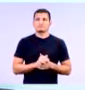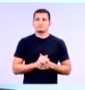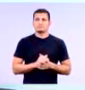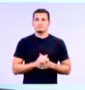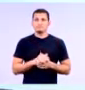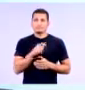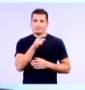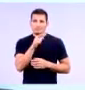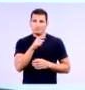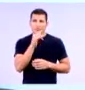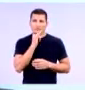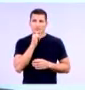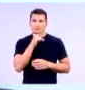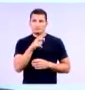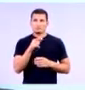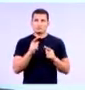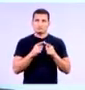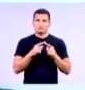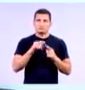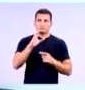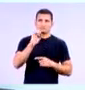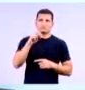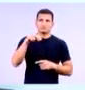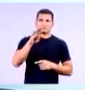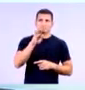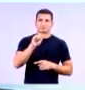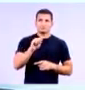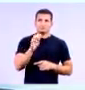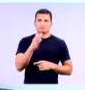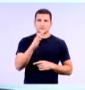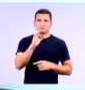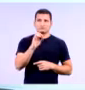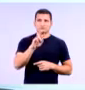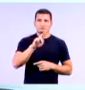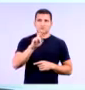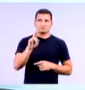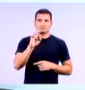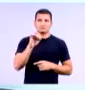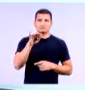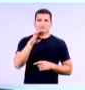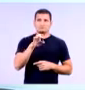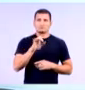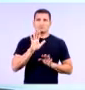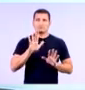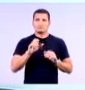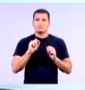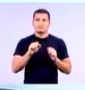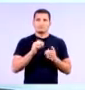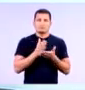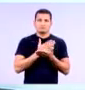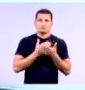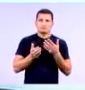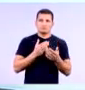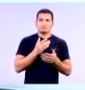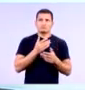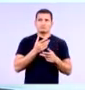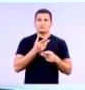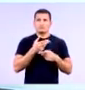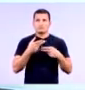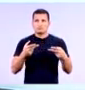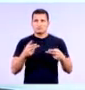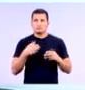eu estou direcionando para uma conta corrente, mas a gente pode estender isso para qualquer objeto. Eu só estou colocando na prática mesmo,